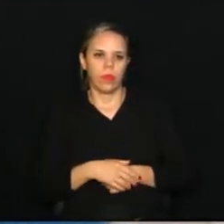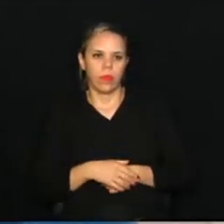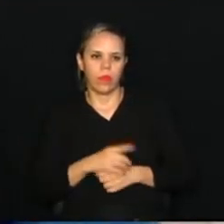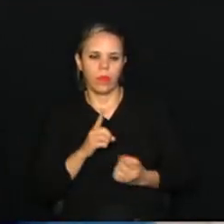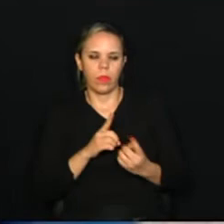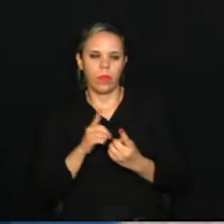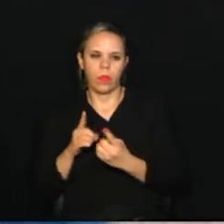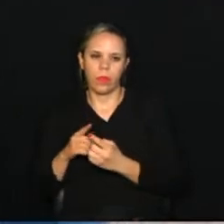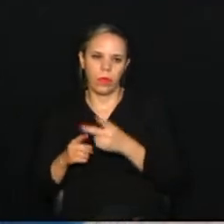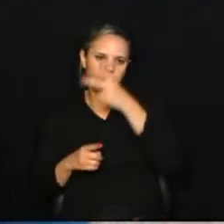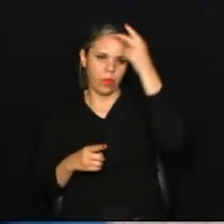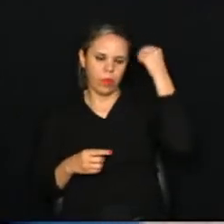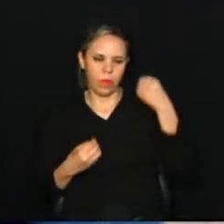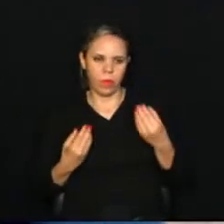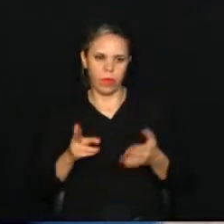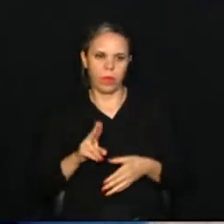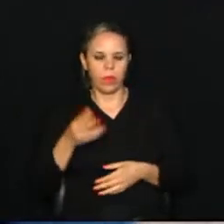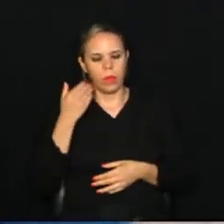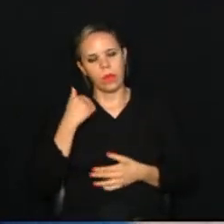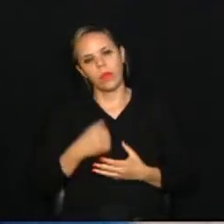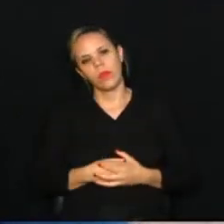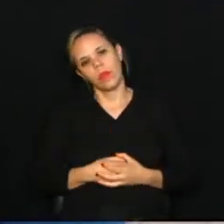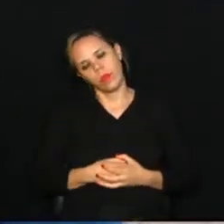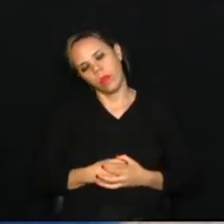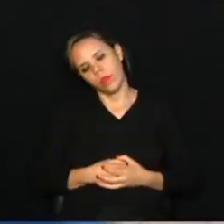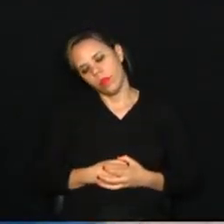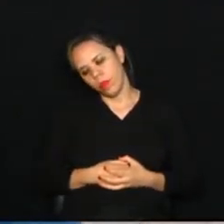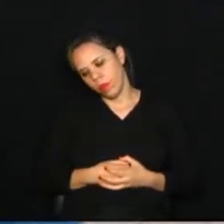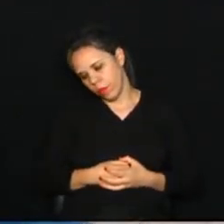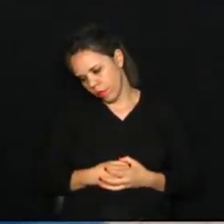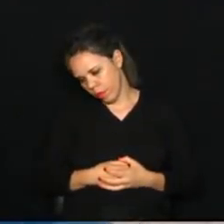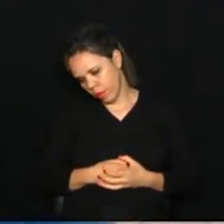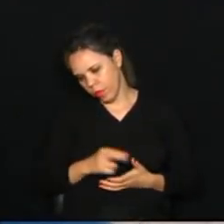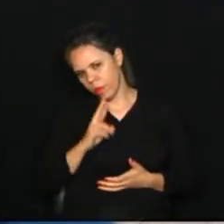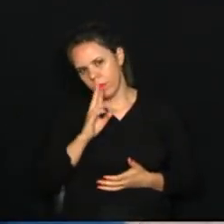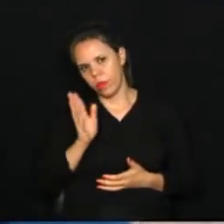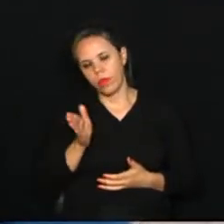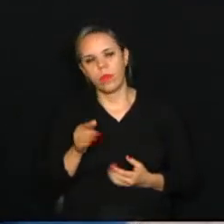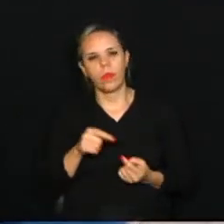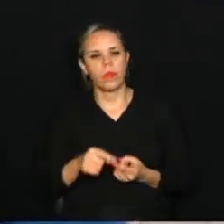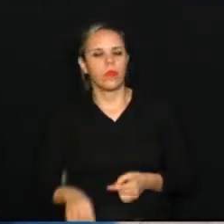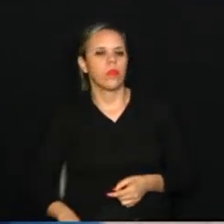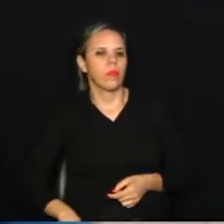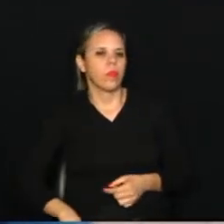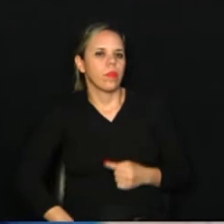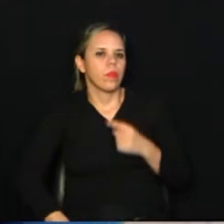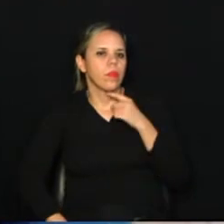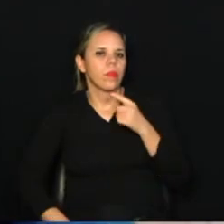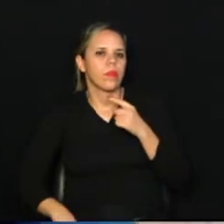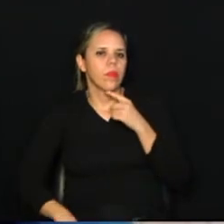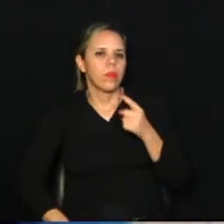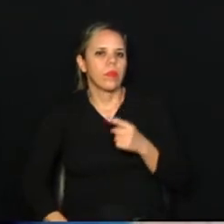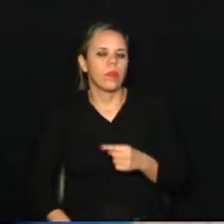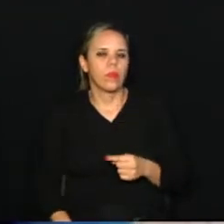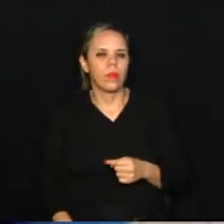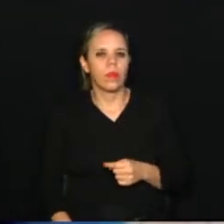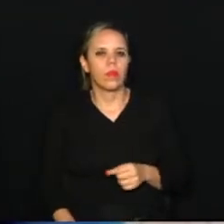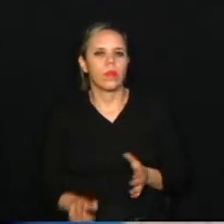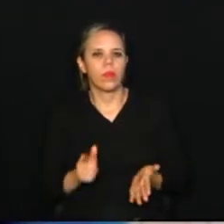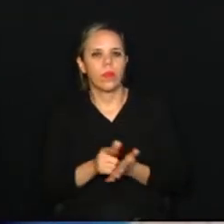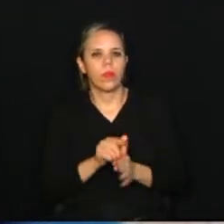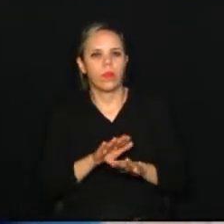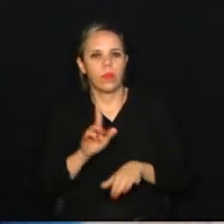serviços que a prefeitura se utiliza. E respondendo já diretamente à questão, assim, do acabar com o papel,